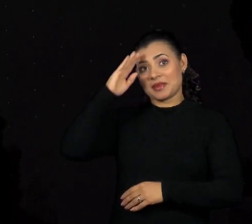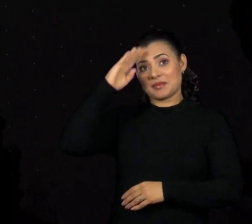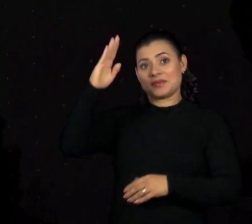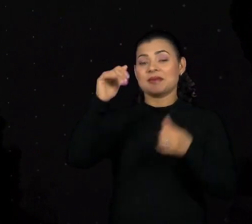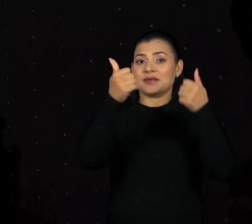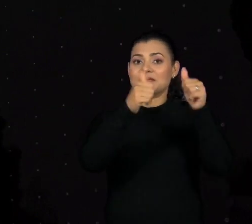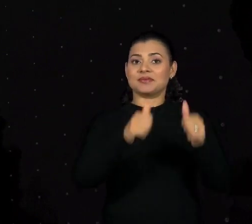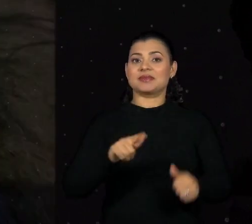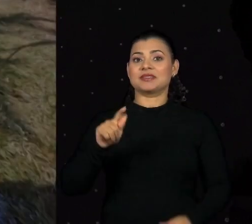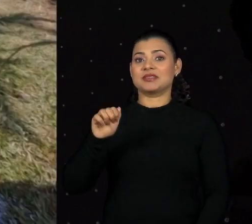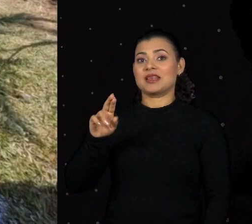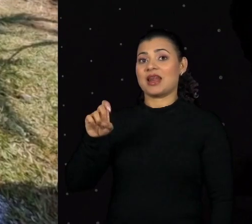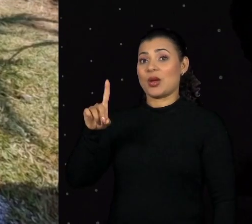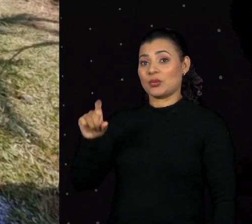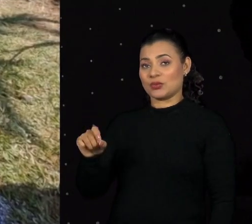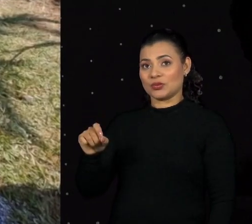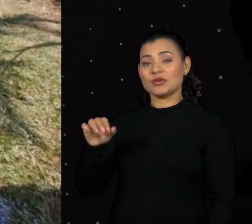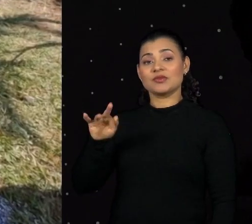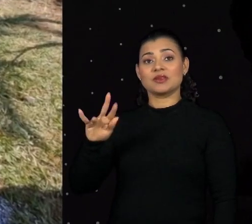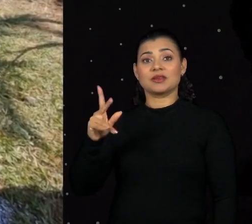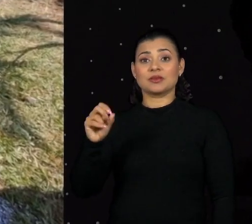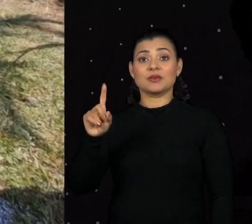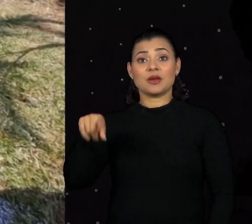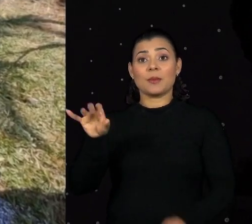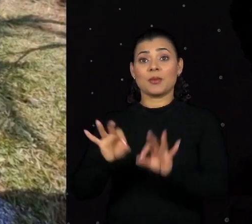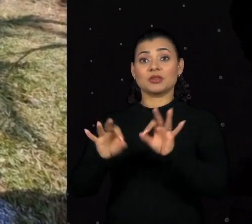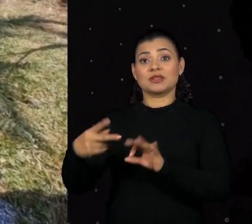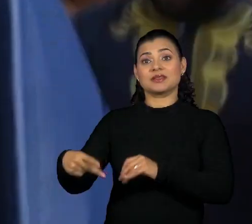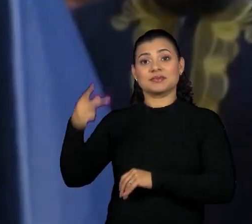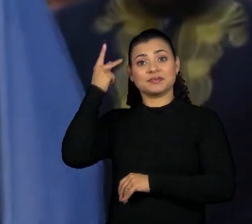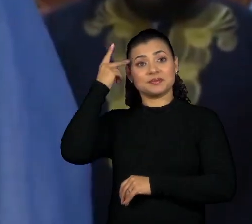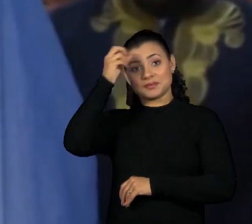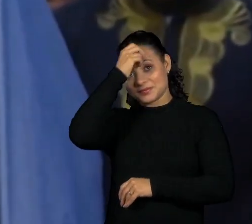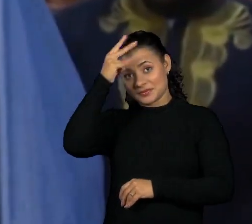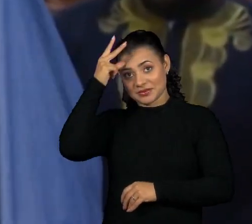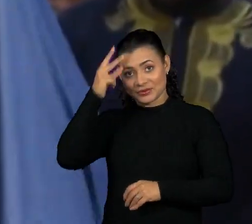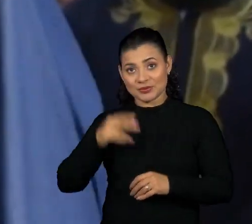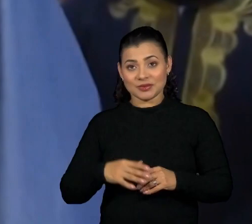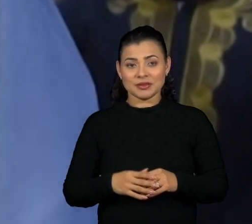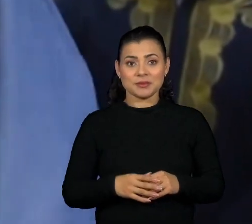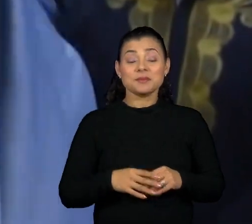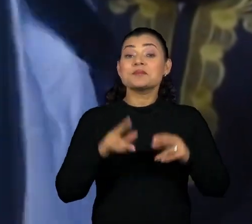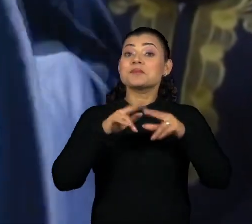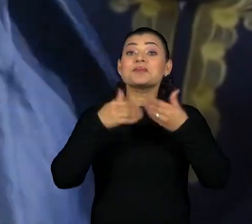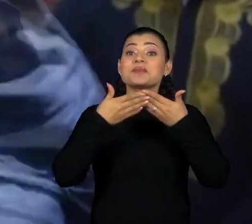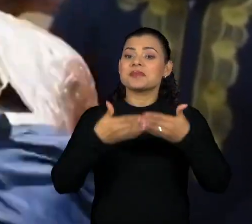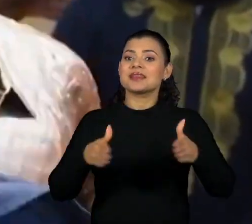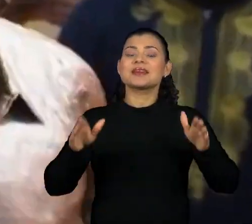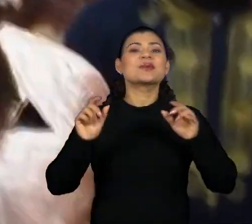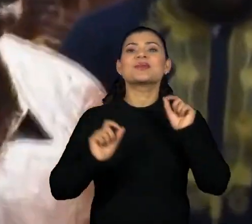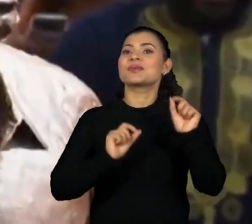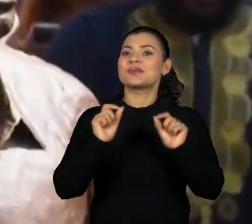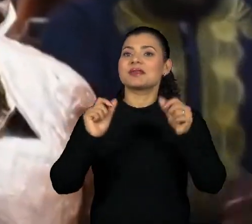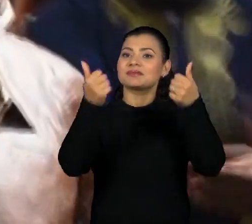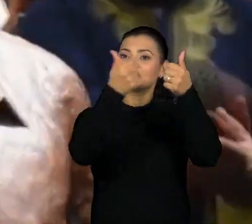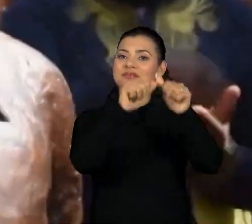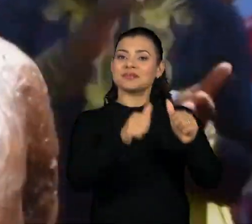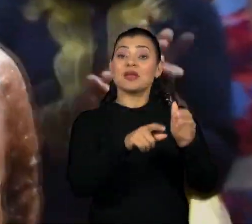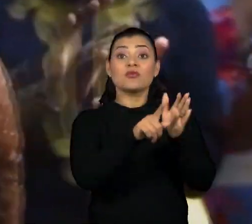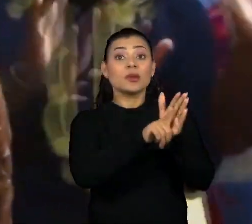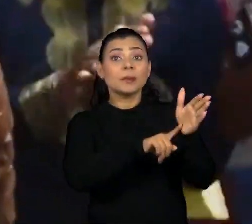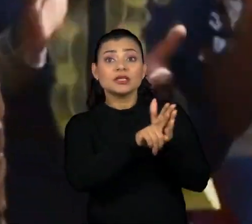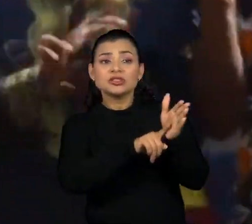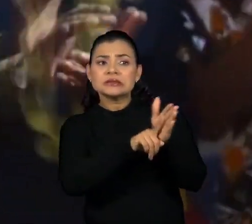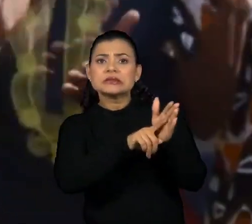foi o Geraldo Filme. Foi um projeto da Prefeitura de São Paulo. A do Geraldo Filme foi uma encomenda, né? Aí eu fui